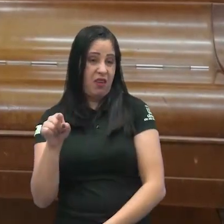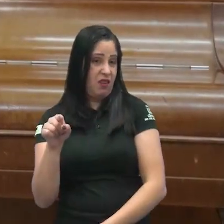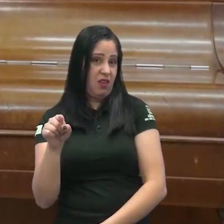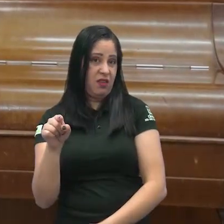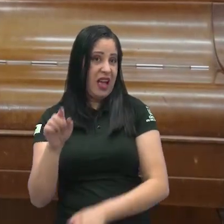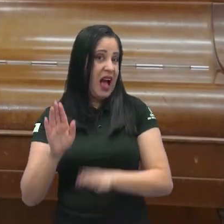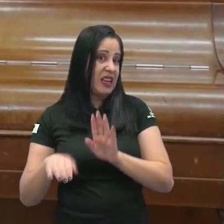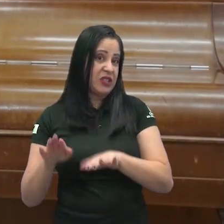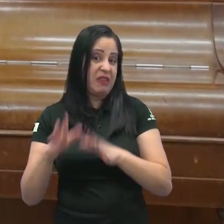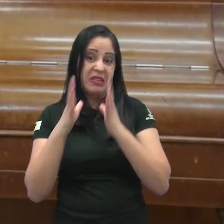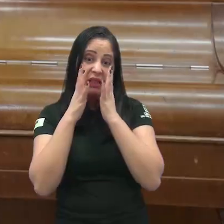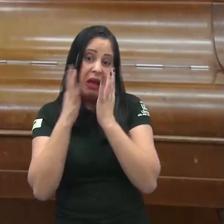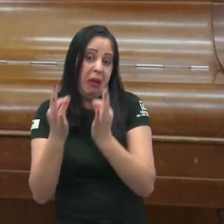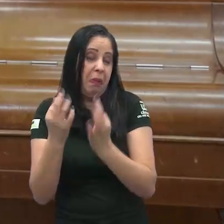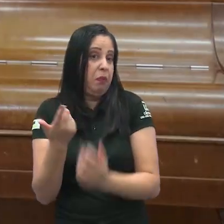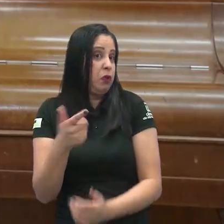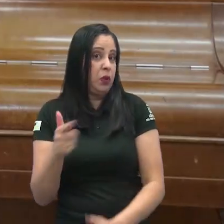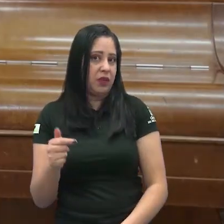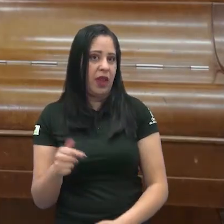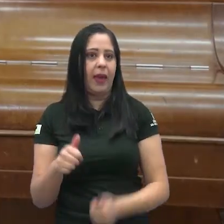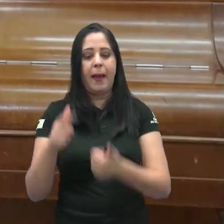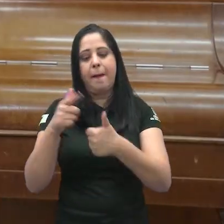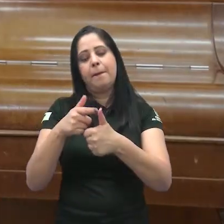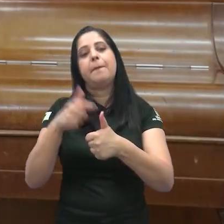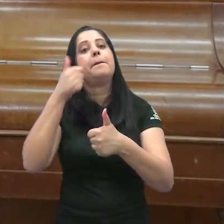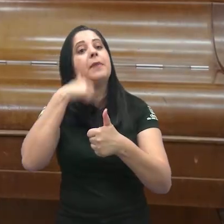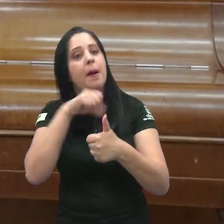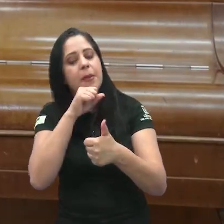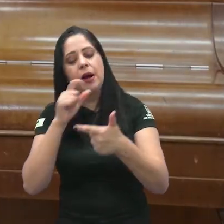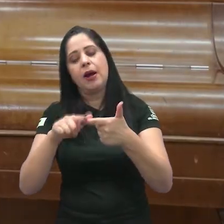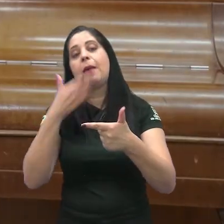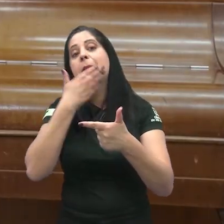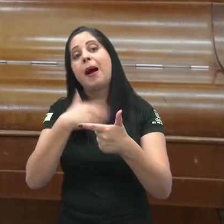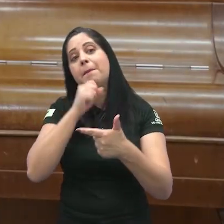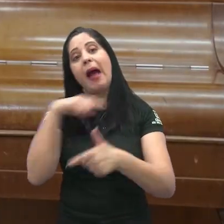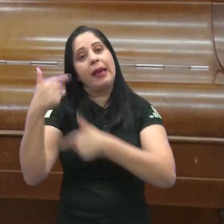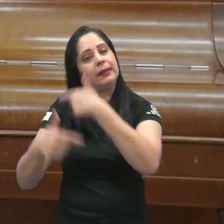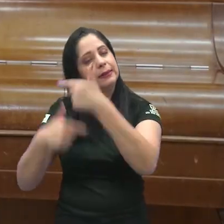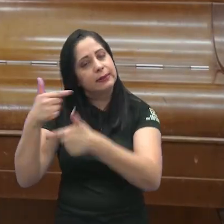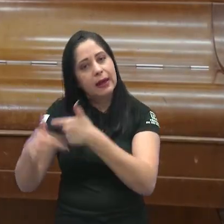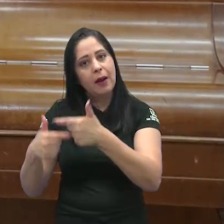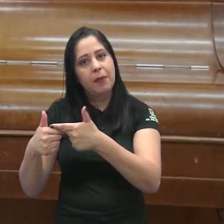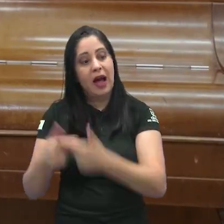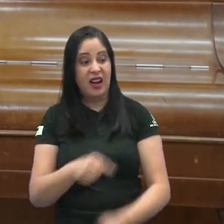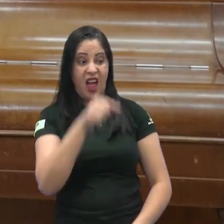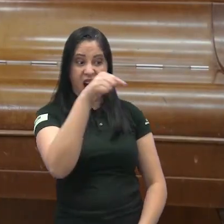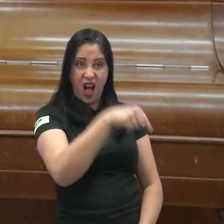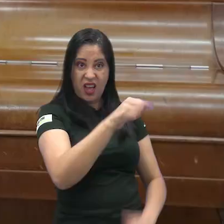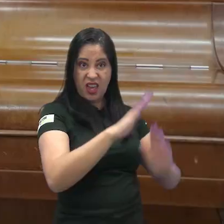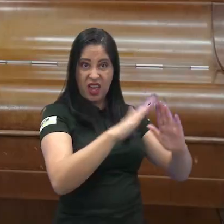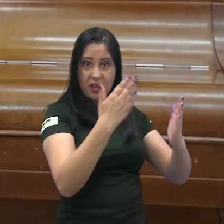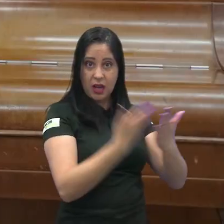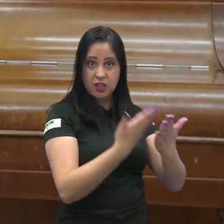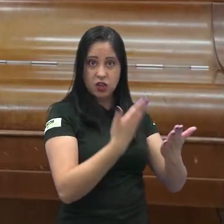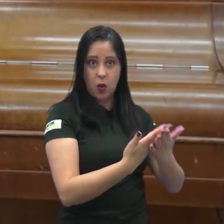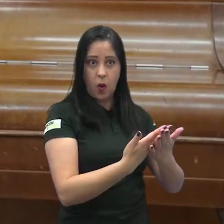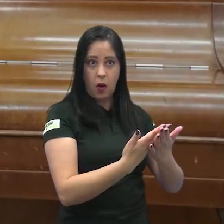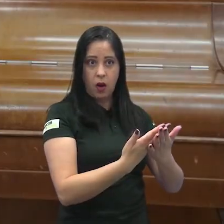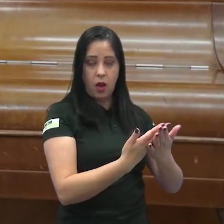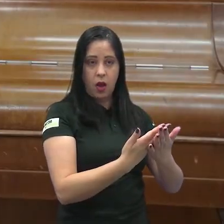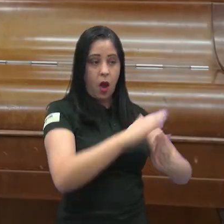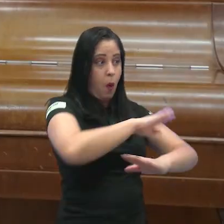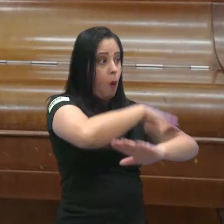aquela atenção. Por quê? O pai trabalha, a mãe trabalha, e aqui não, elas ficam 10 horas, mas tem sempre